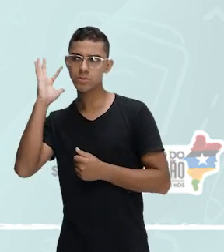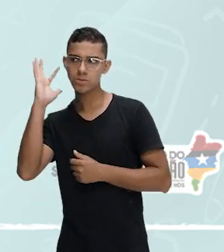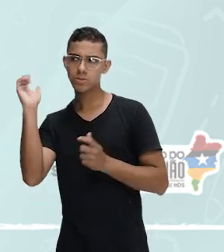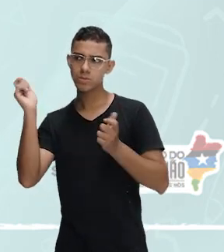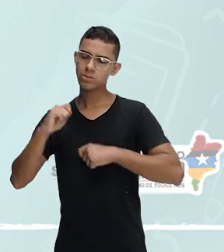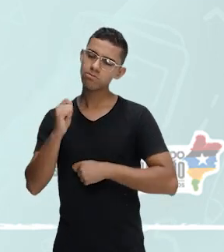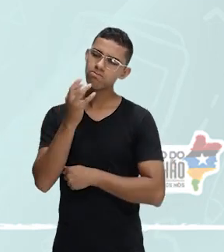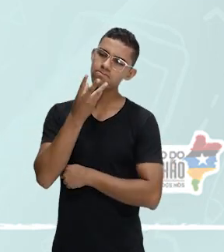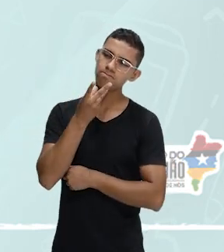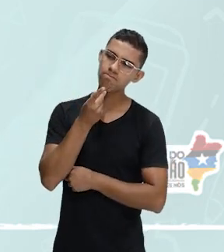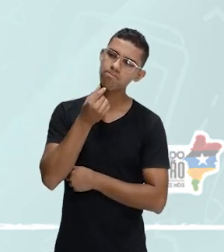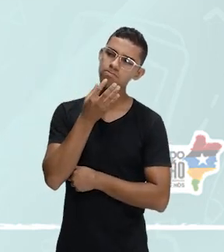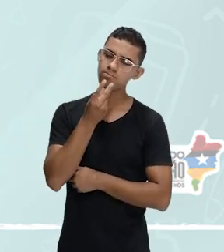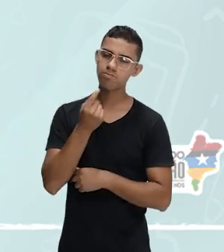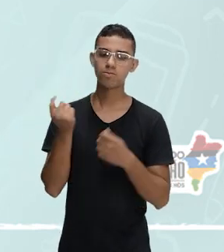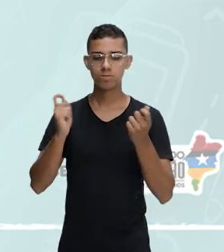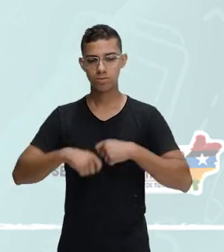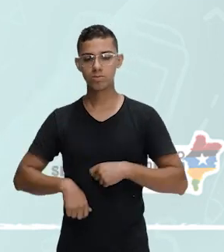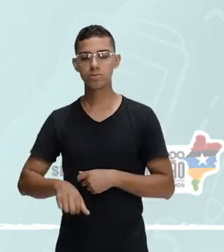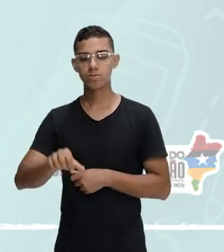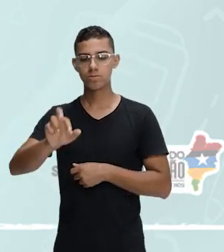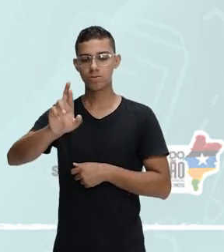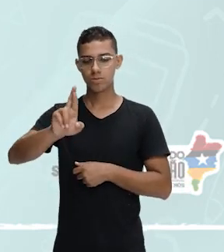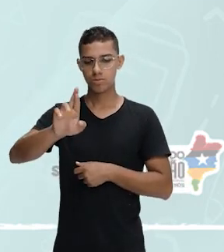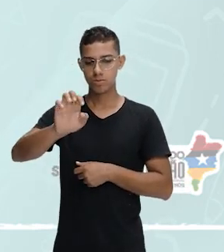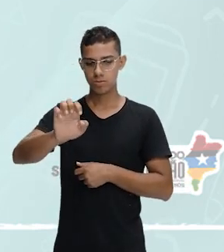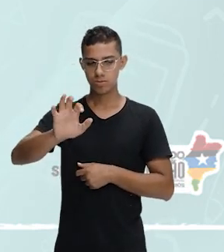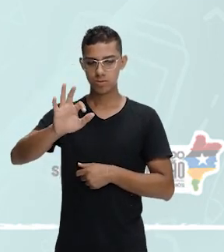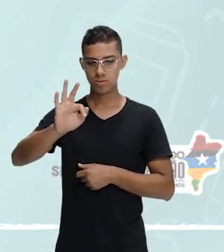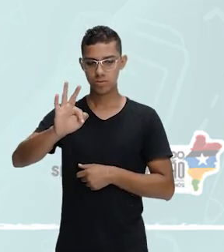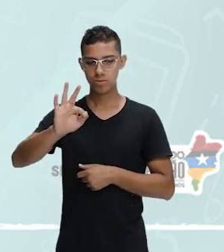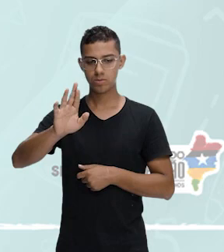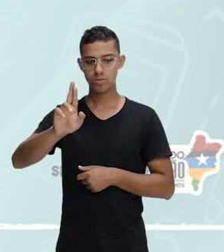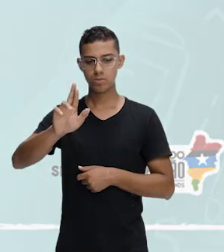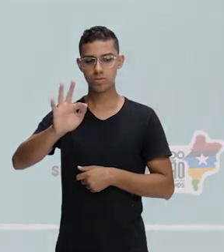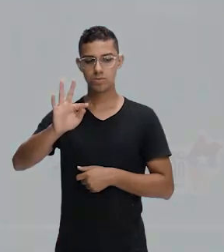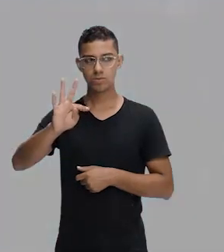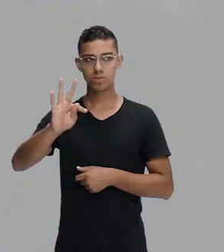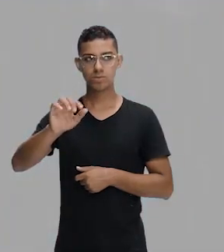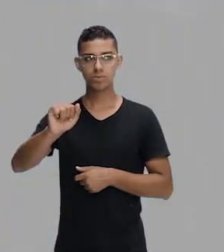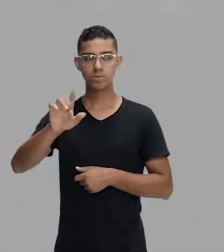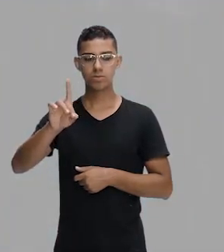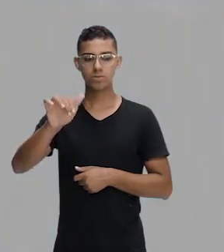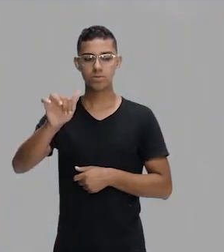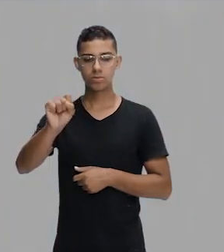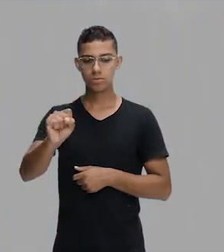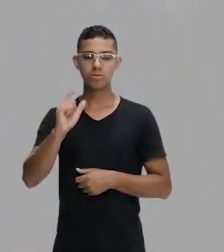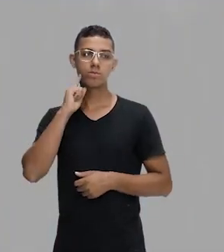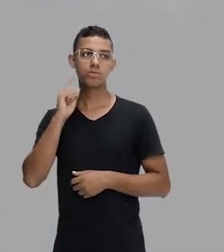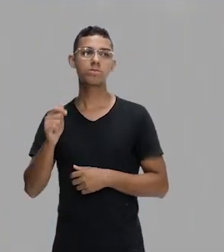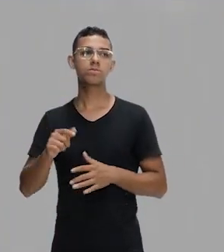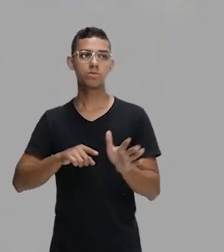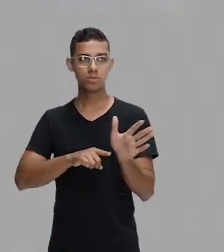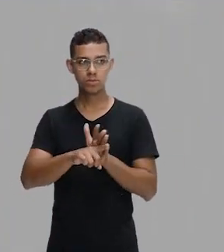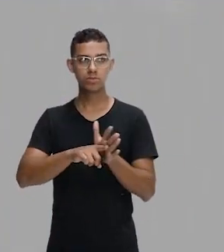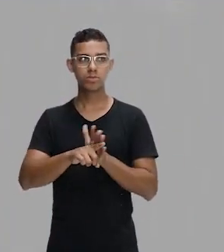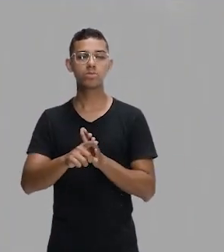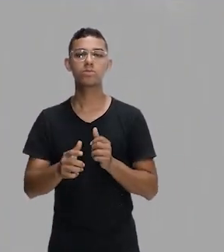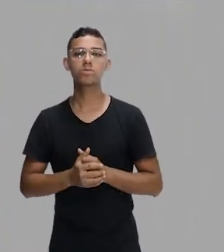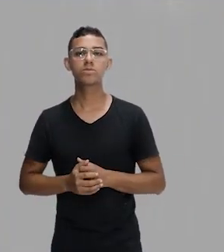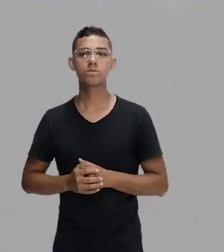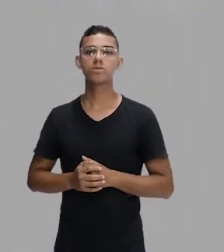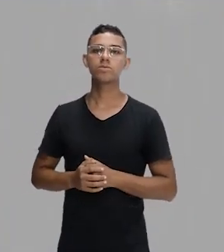ou refutadas, claro, refutadas pela pesquisa. Obviamente, esta letra também está correta,